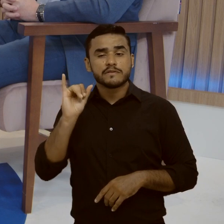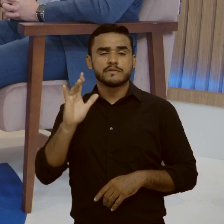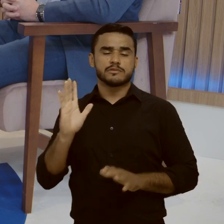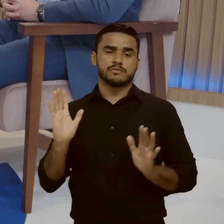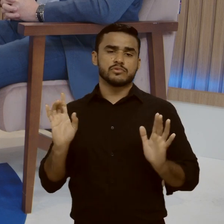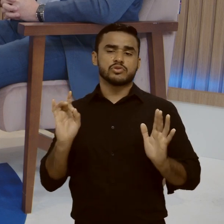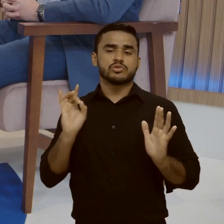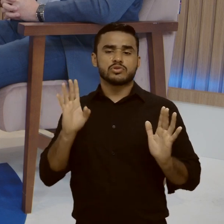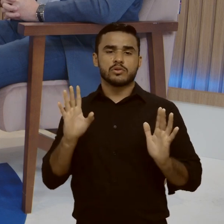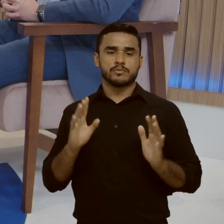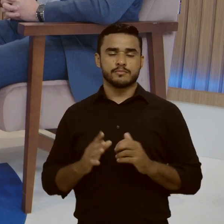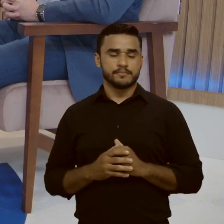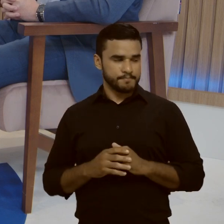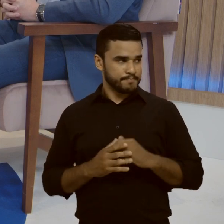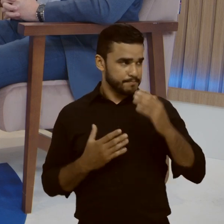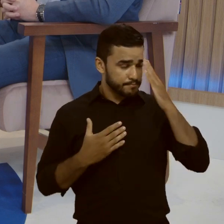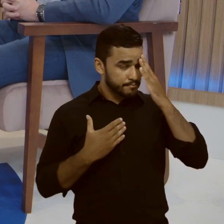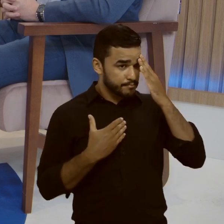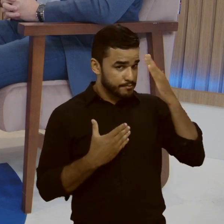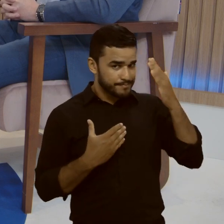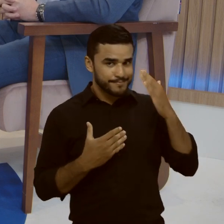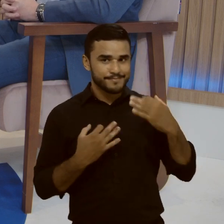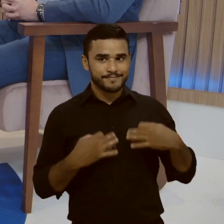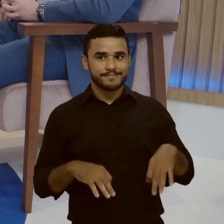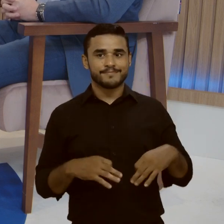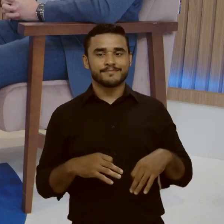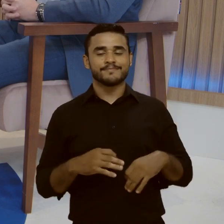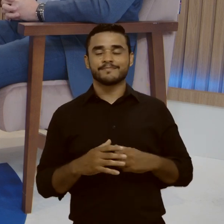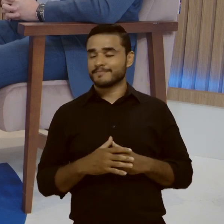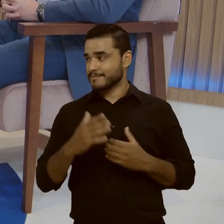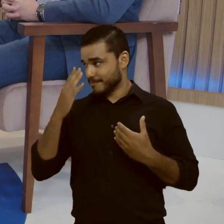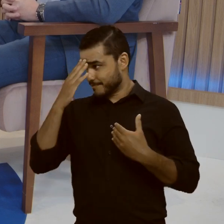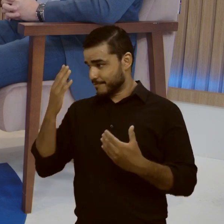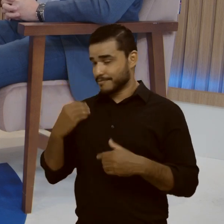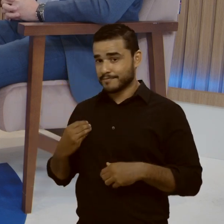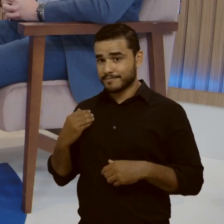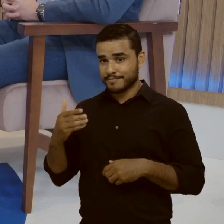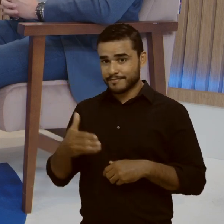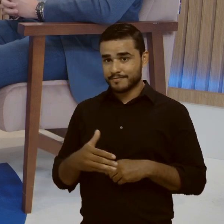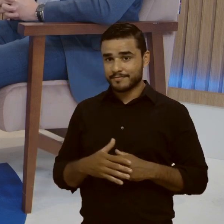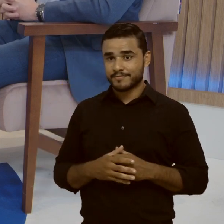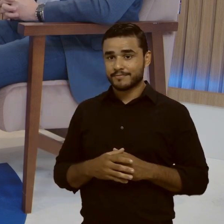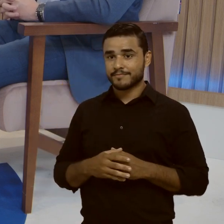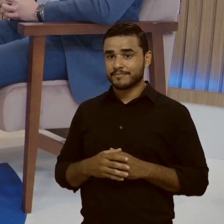pelos esclarecimentos aqui, a nossa entrevista. Muito obrigada. Eu que agradeço pelo convite, Fernanda, e uma boa semana a todos.